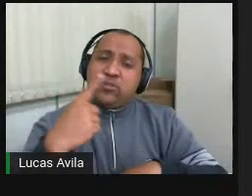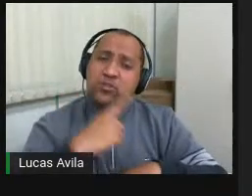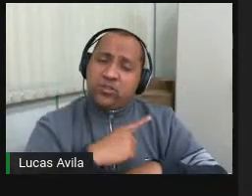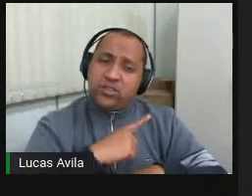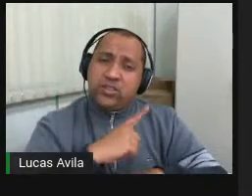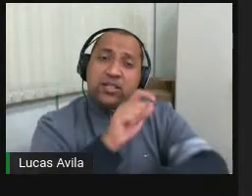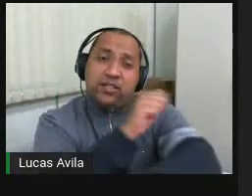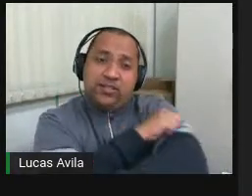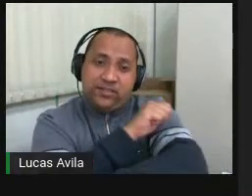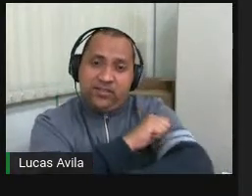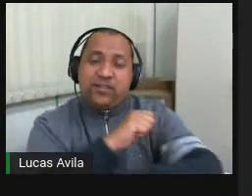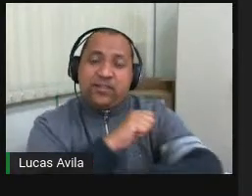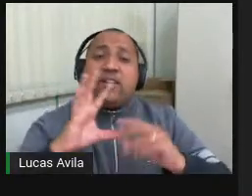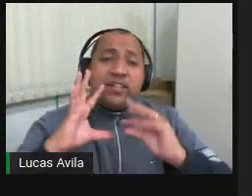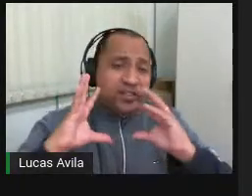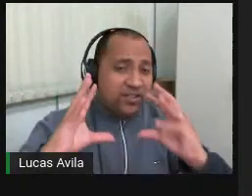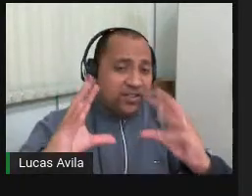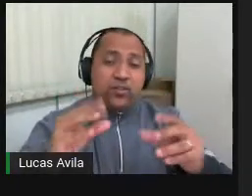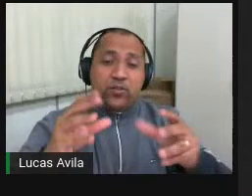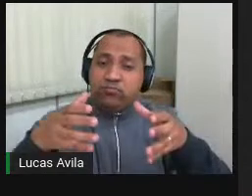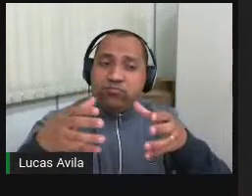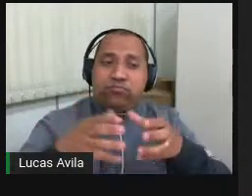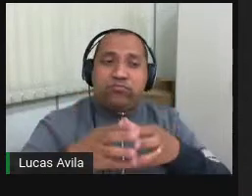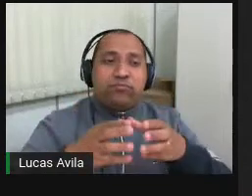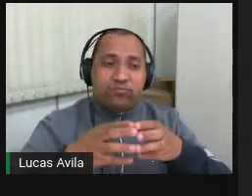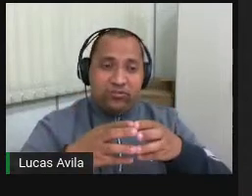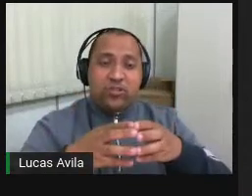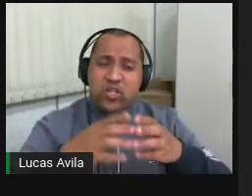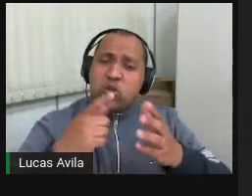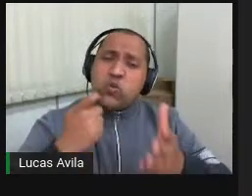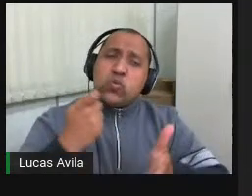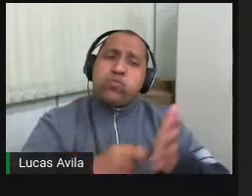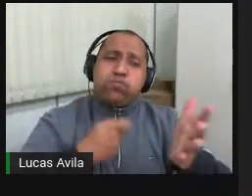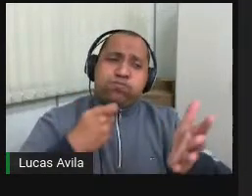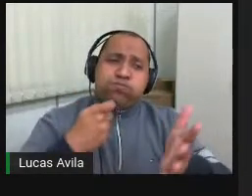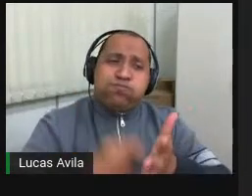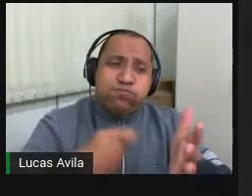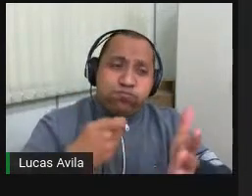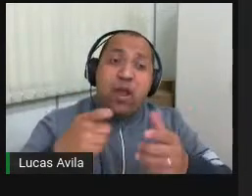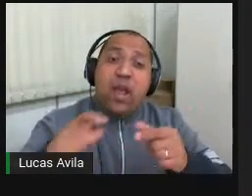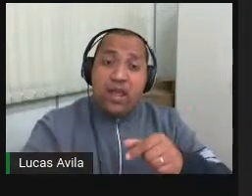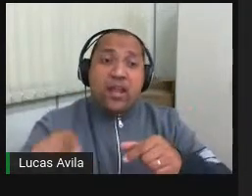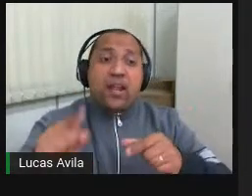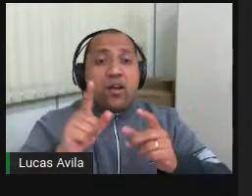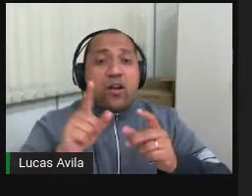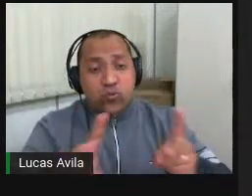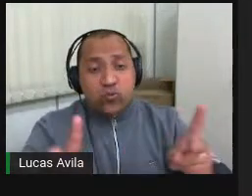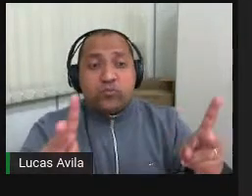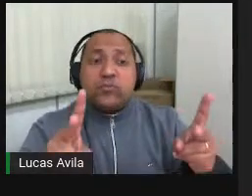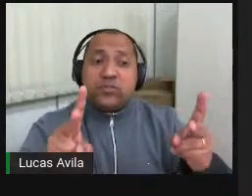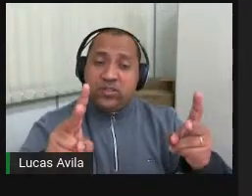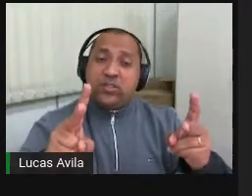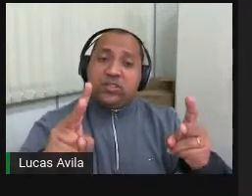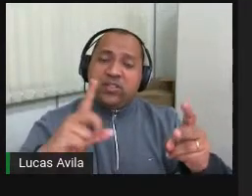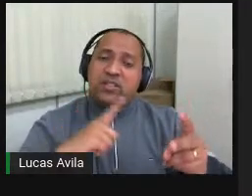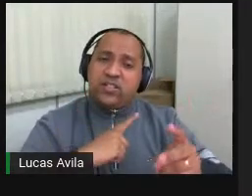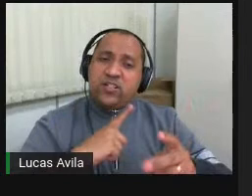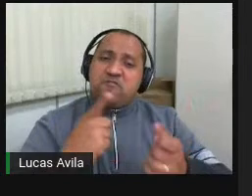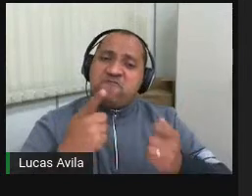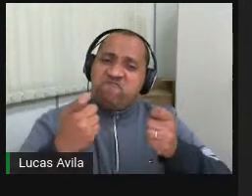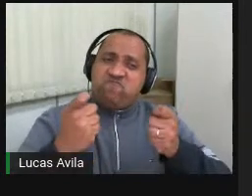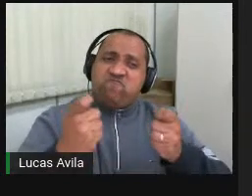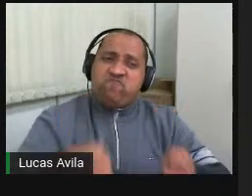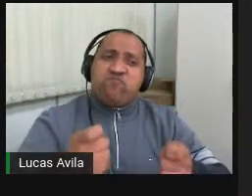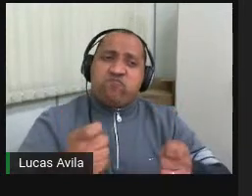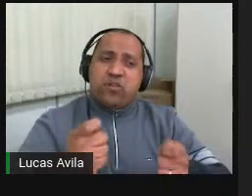alunos, toda a categoria que lutou para que ela continuasse e que está solidificada em toda a